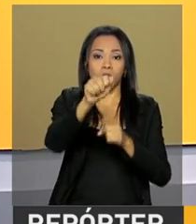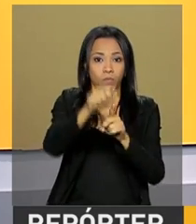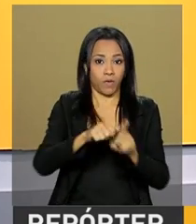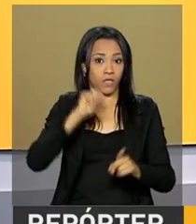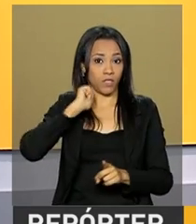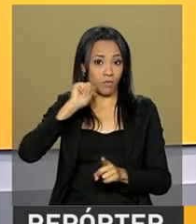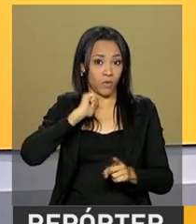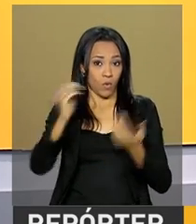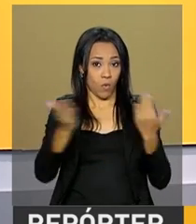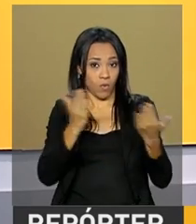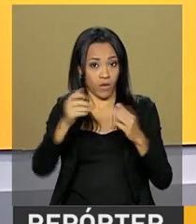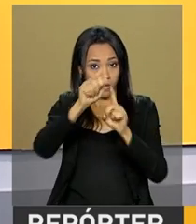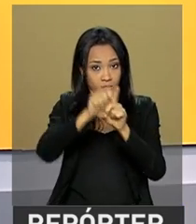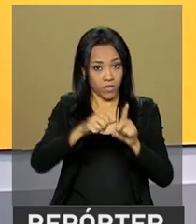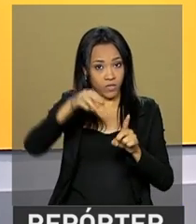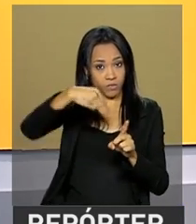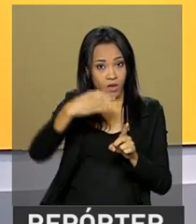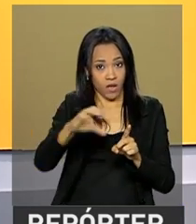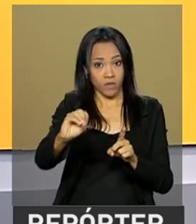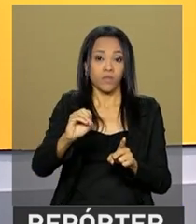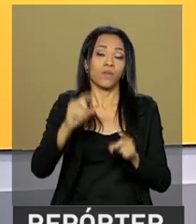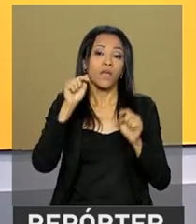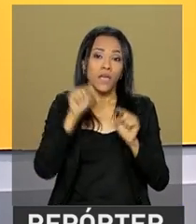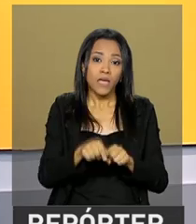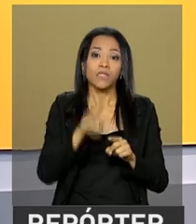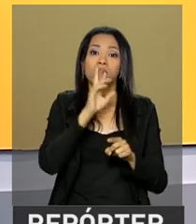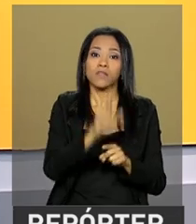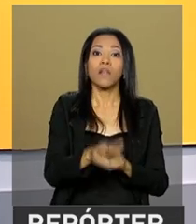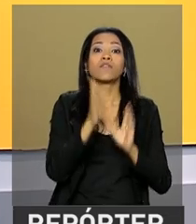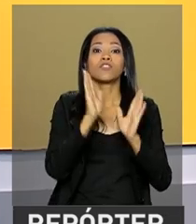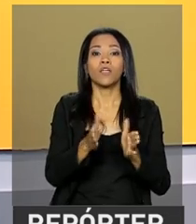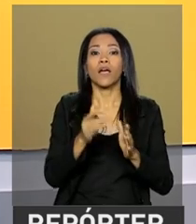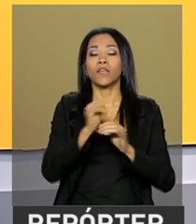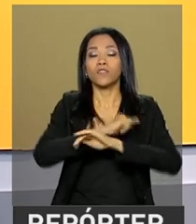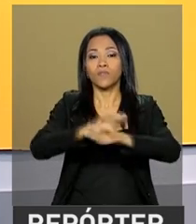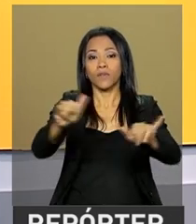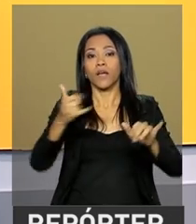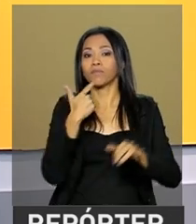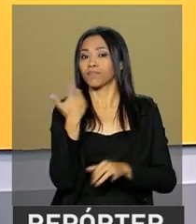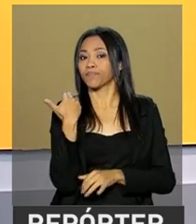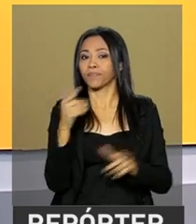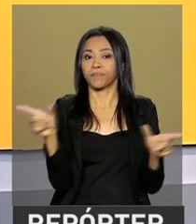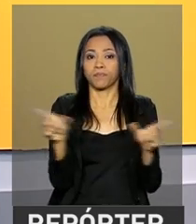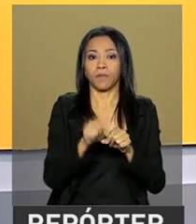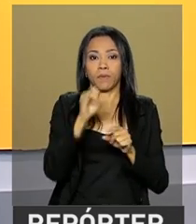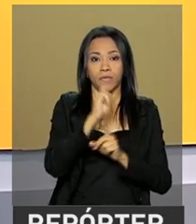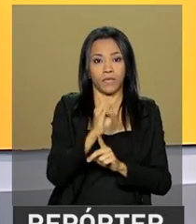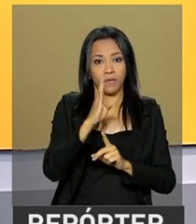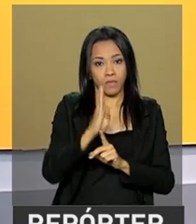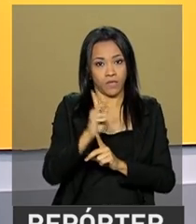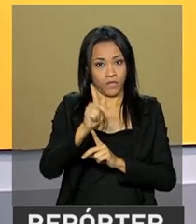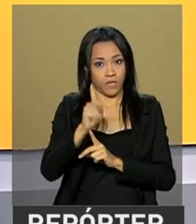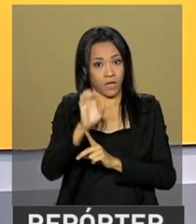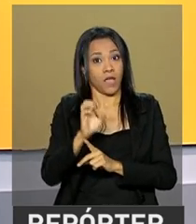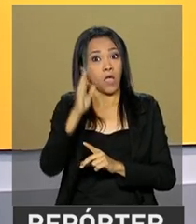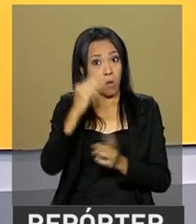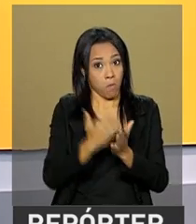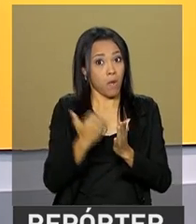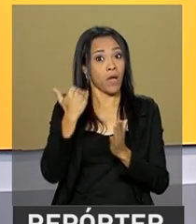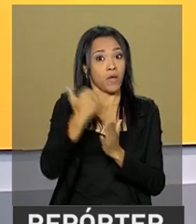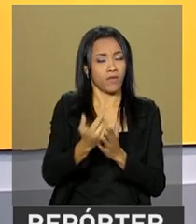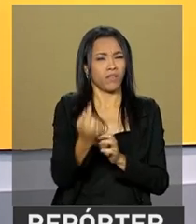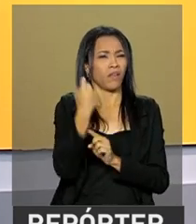com março o resultado acaba de ser divulgado pelo ibge é o maior crescimento desde março de